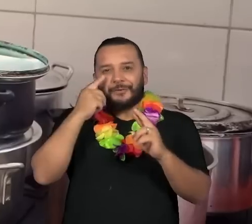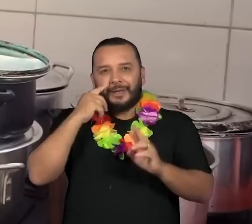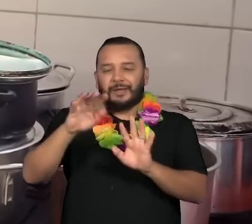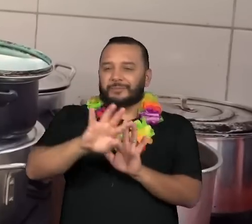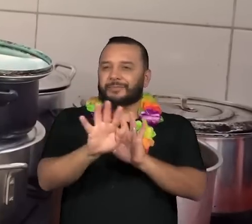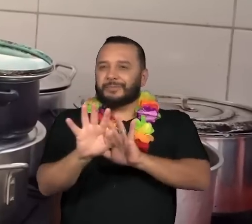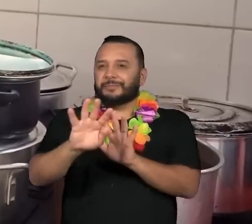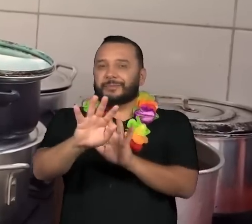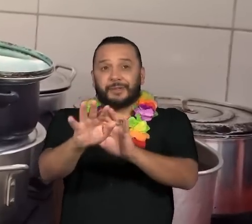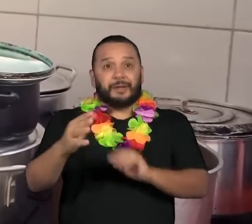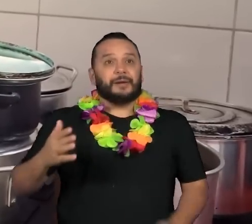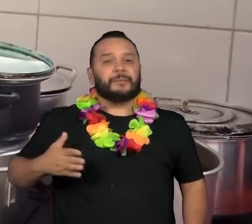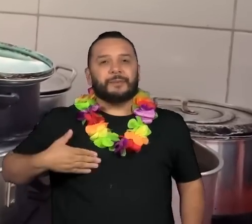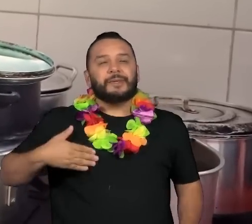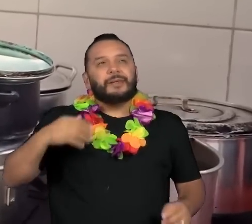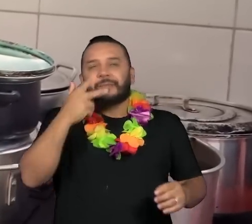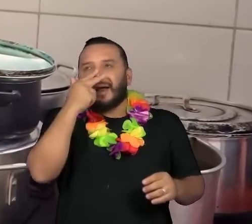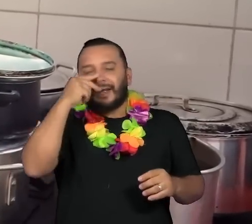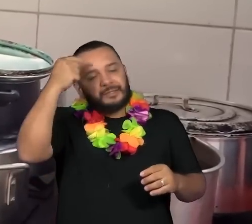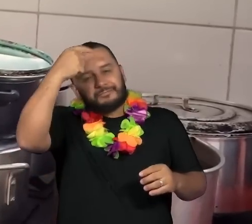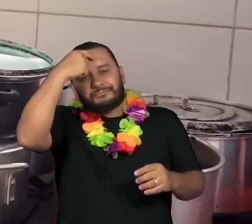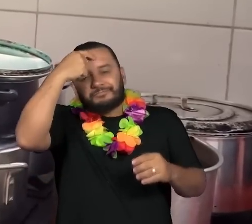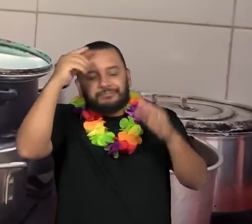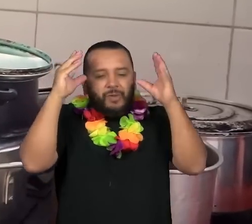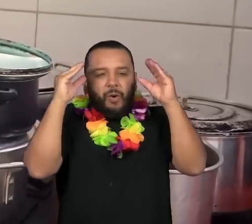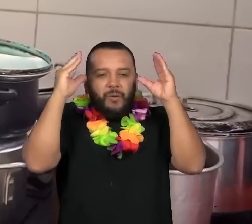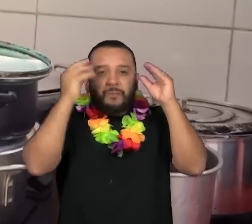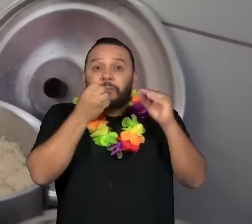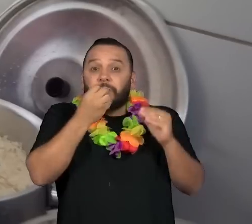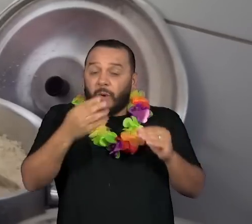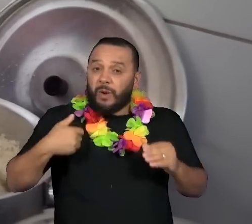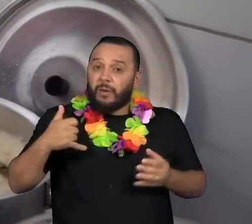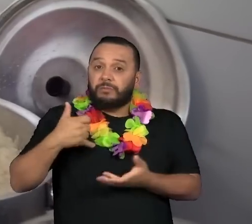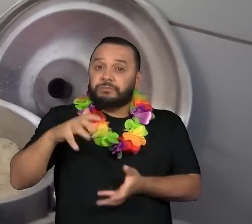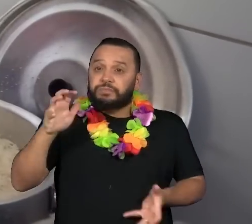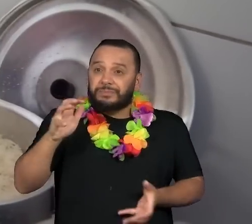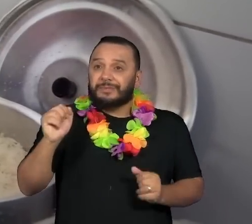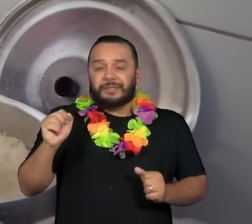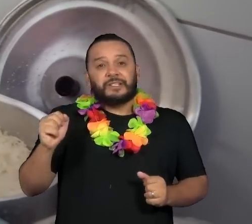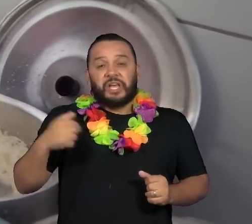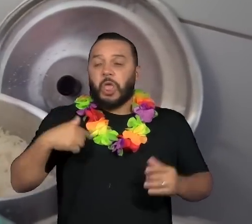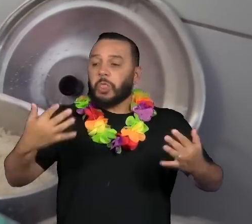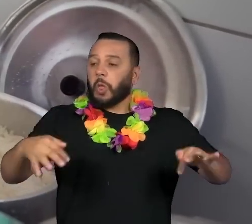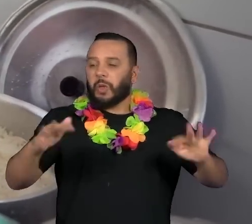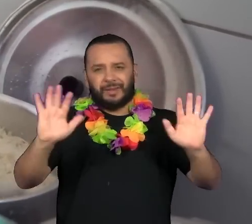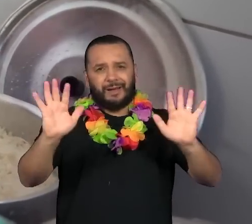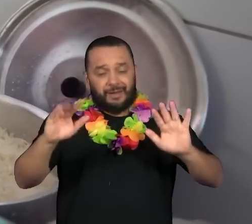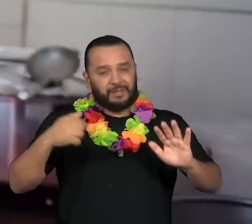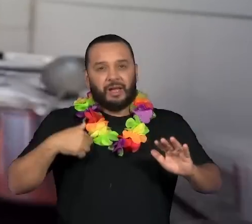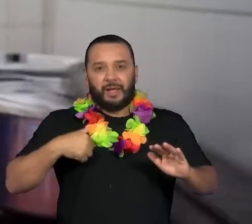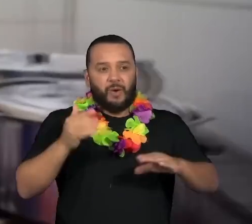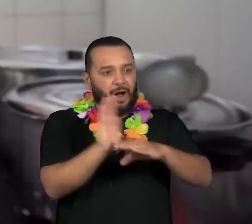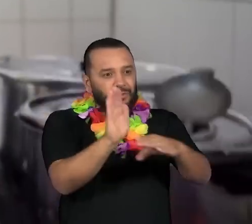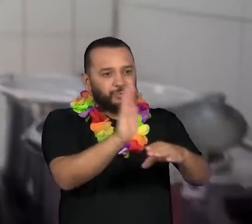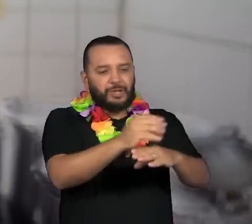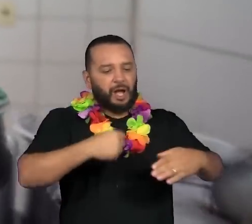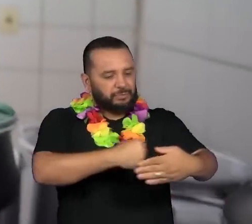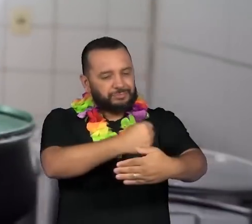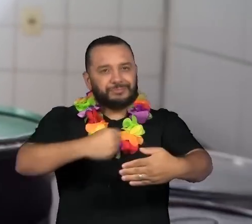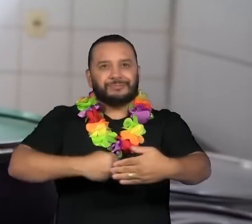É uma terapia, é uma coisa boa pra gente que vai ficando velho, pra não ficar cheio de dor, então vamos lá. E